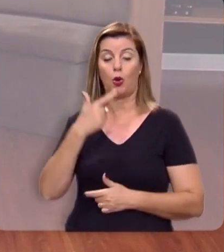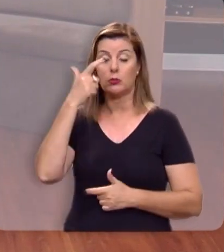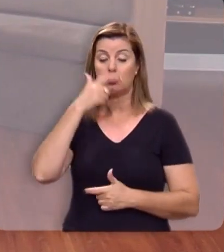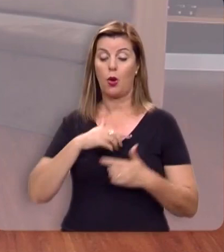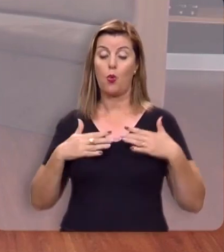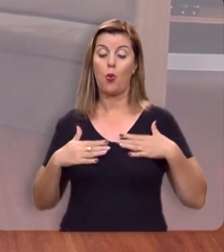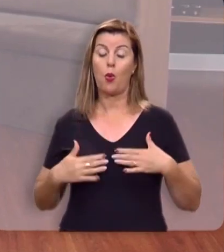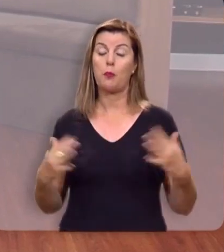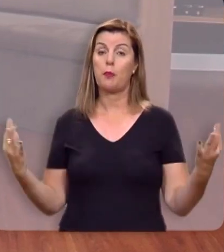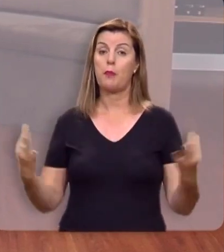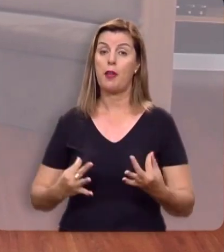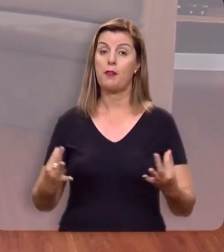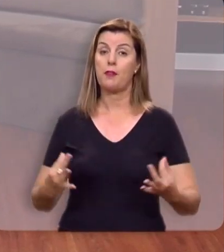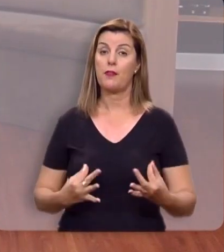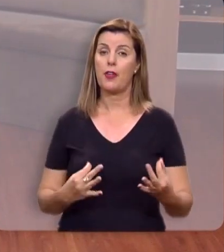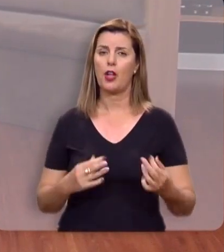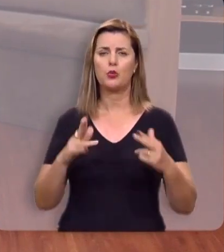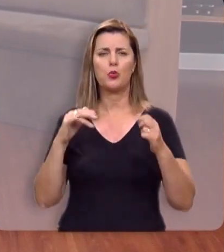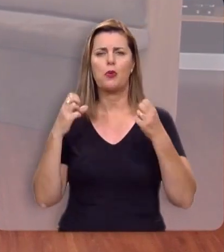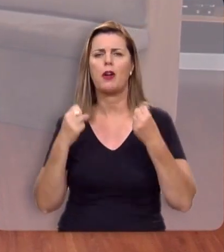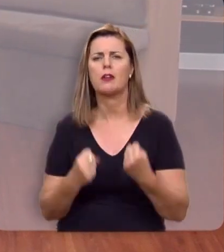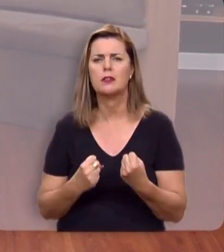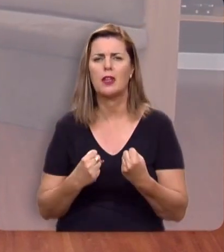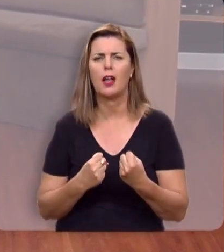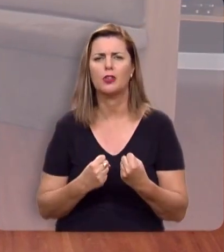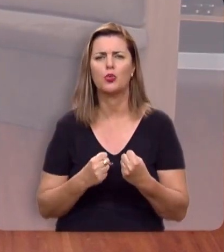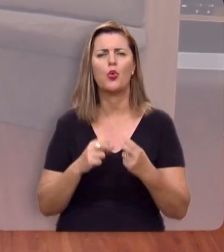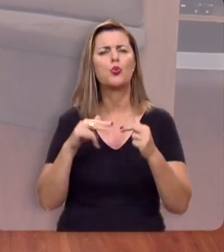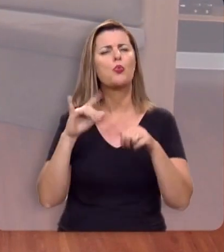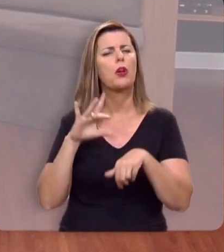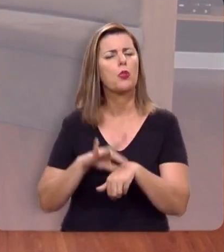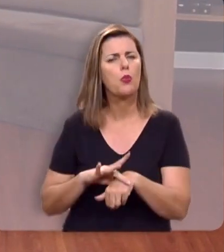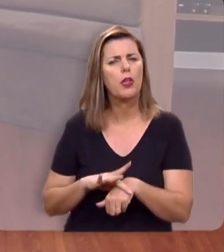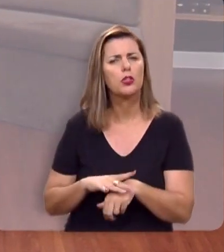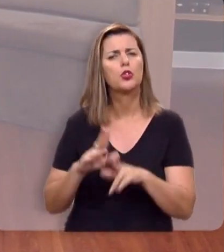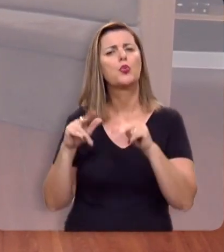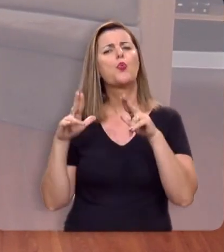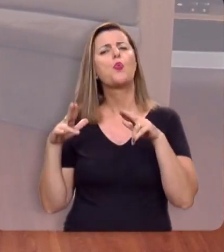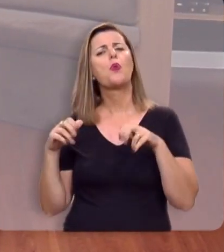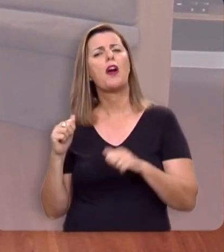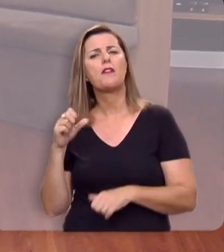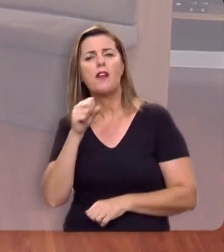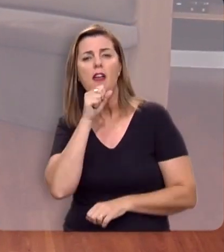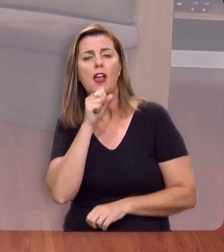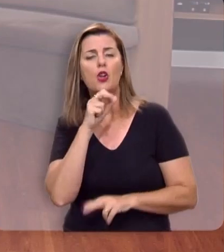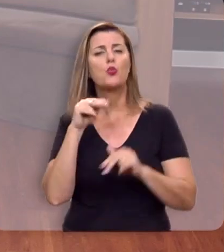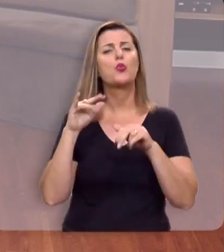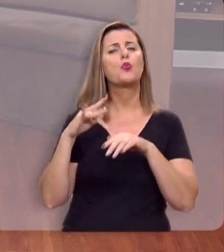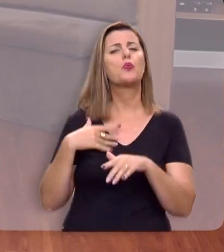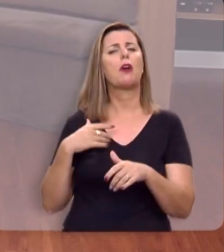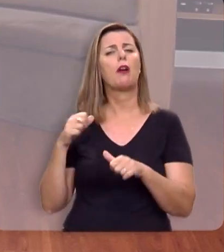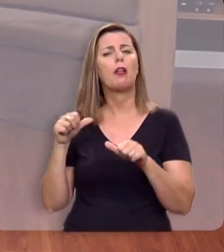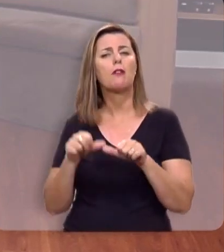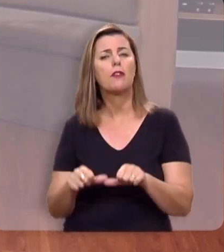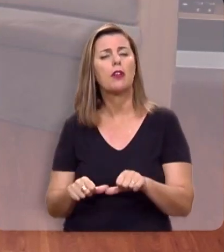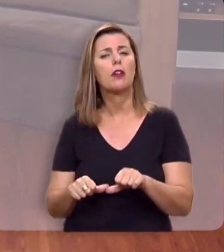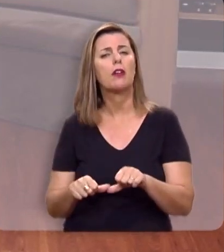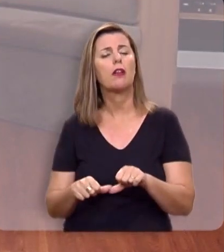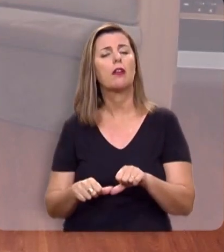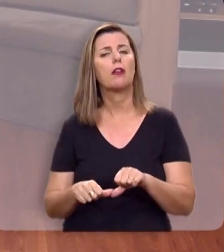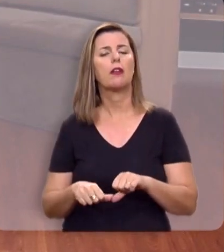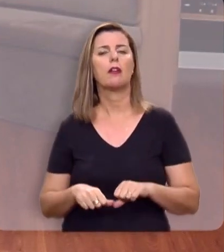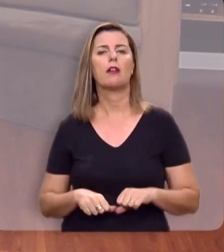corpo perfeito, nunca vai ficar cansado, nunca vai ficar doente, nunca vai ficar velho, nunca vai ficar caquético. Posso lhe garantir